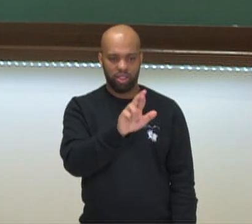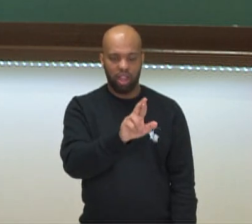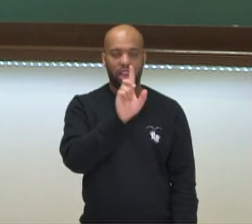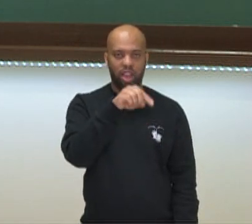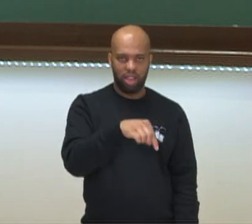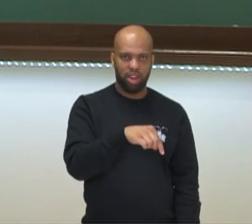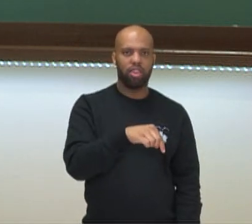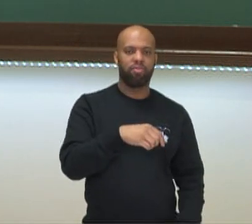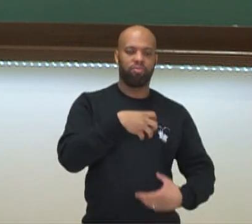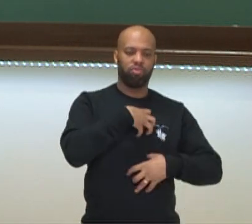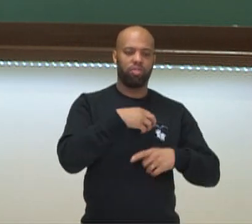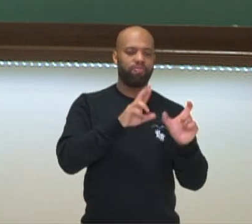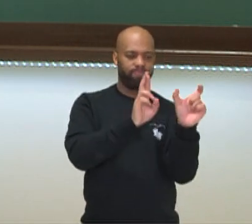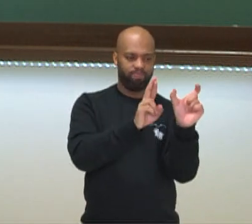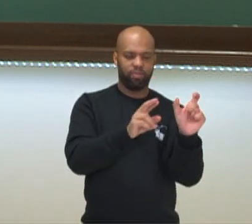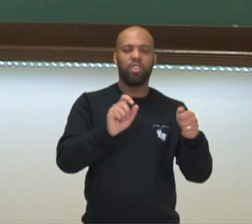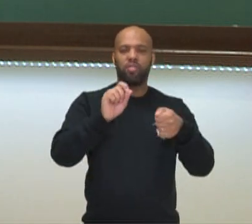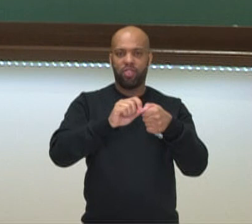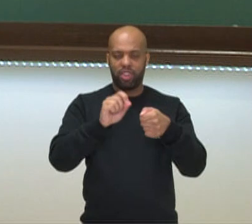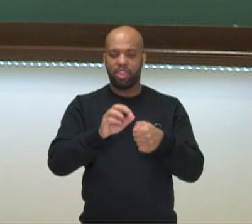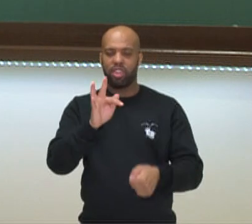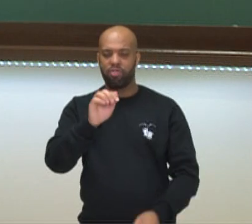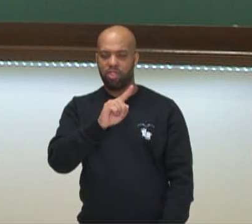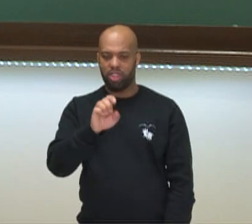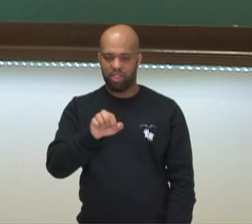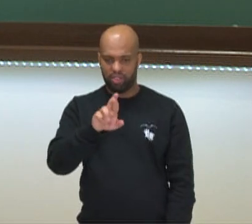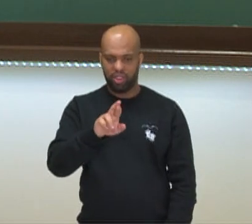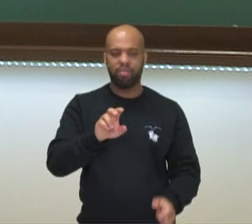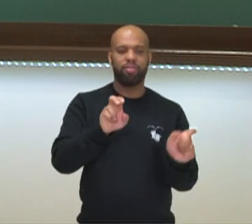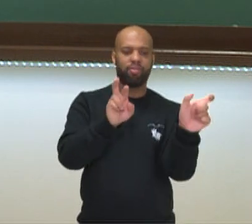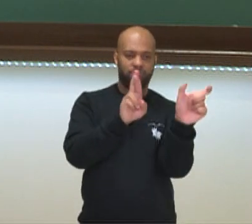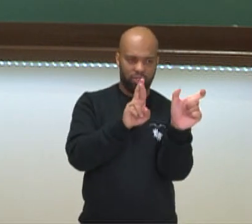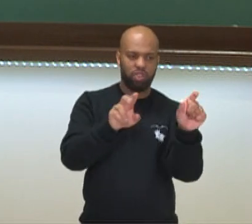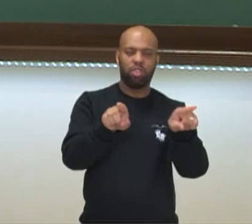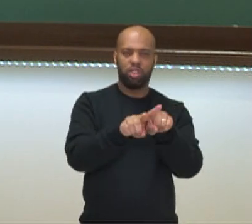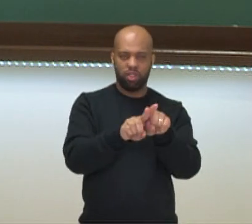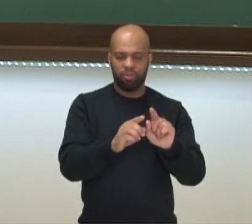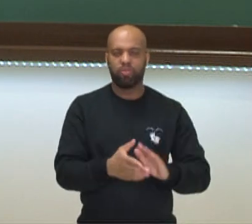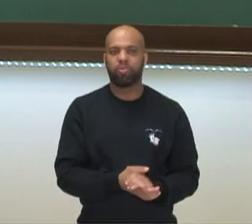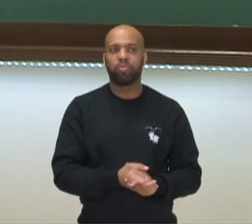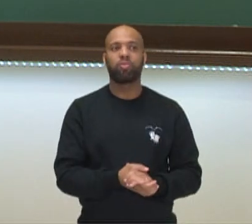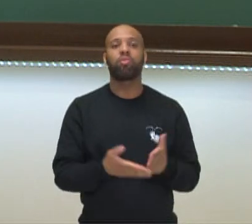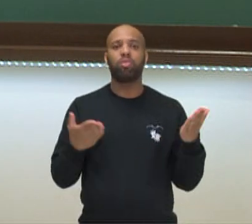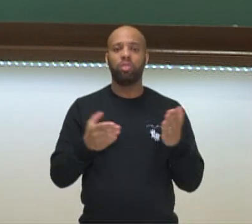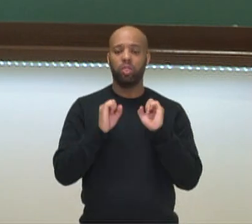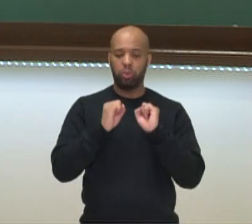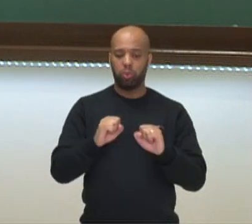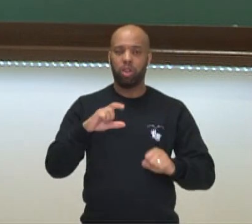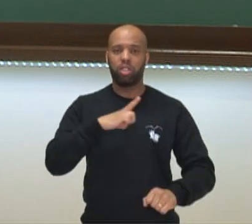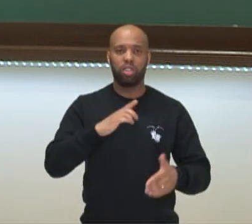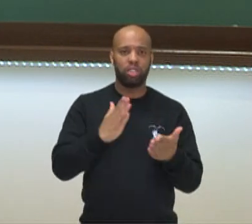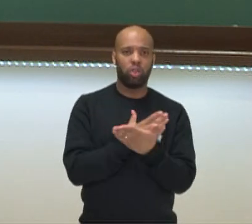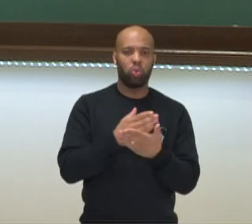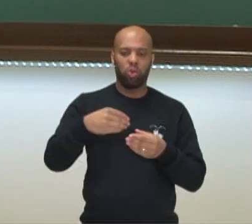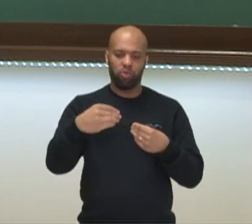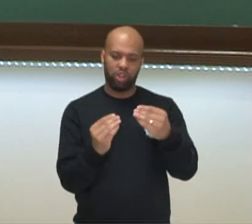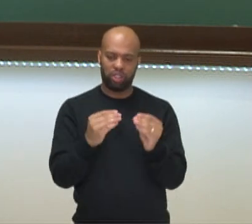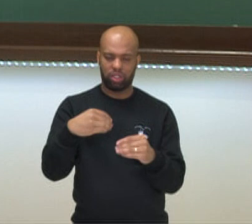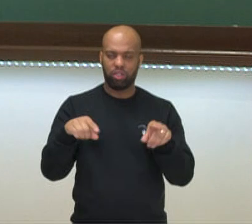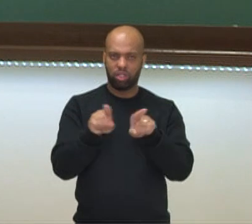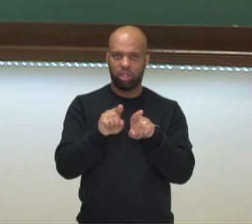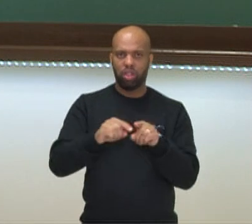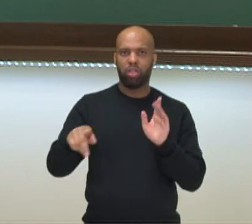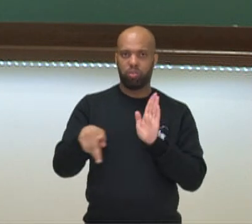no infinitivo. Fazer, sorrir, verbo no infinitivo. E a gente pode ter algumas flexões desses